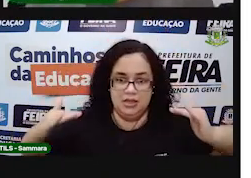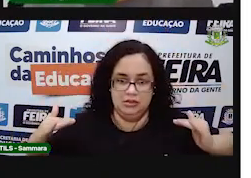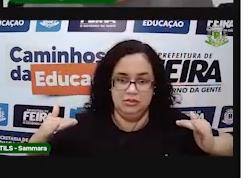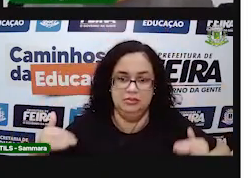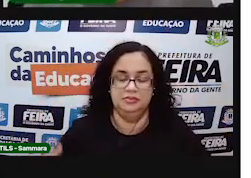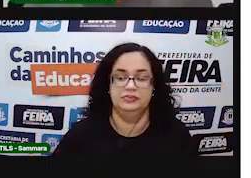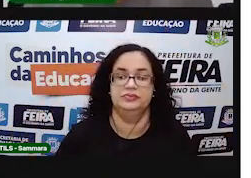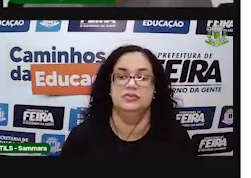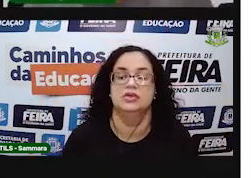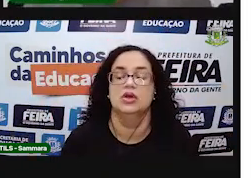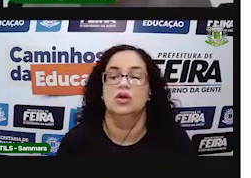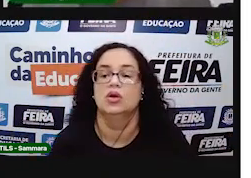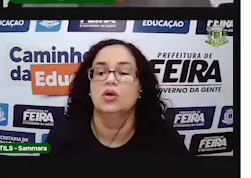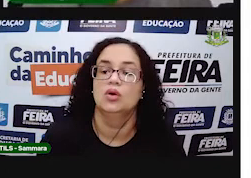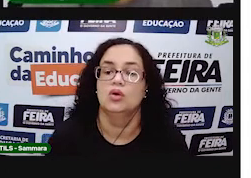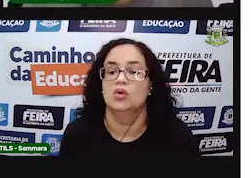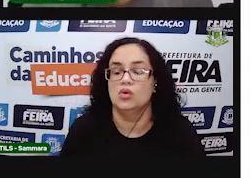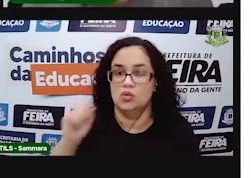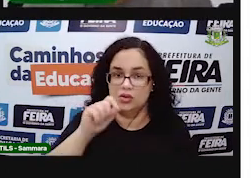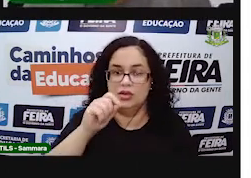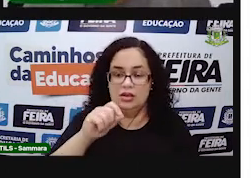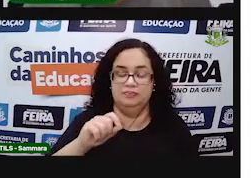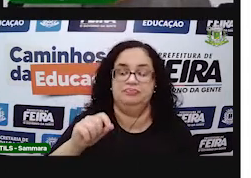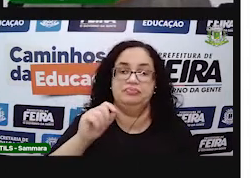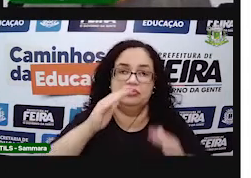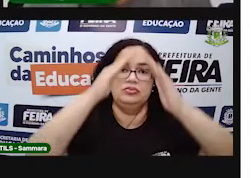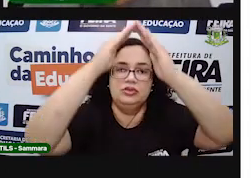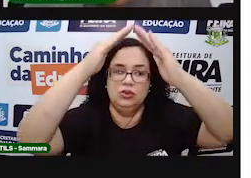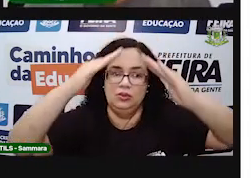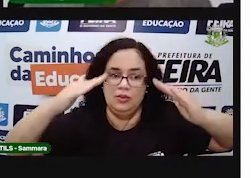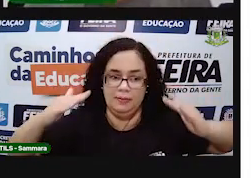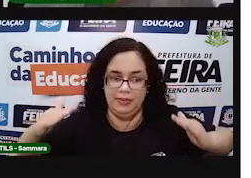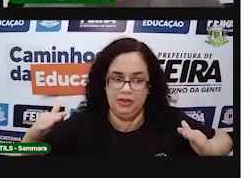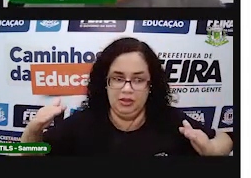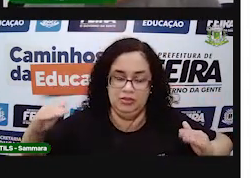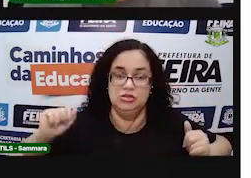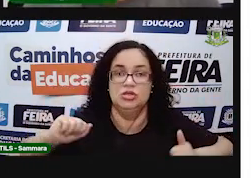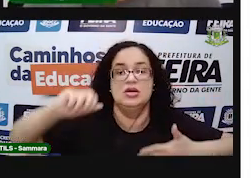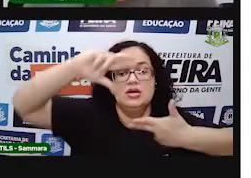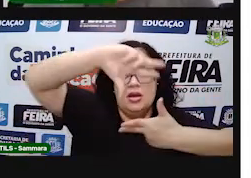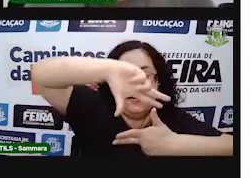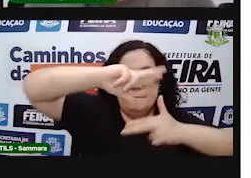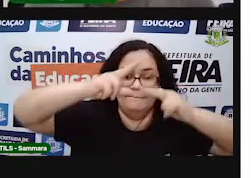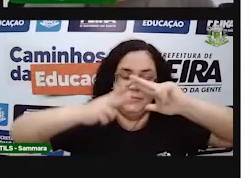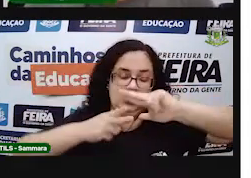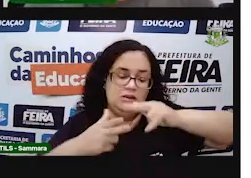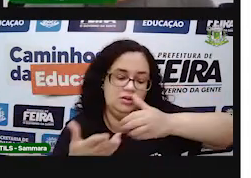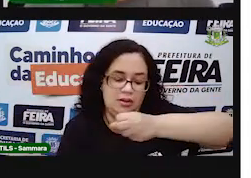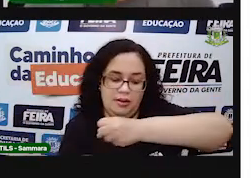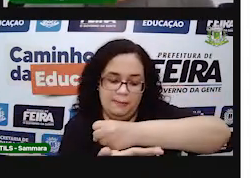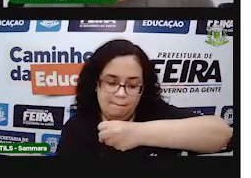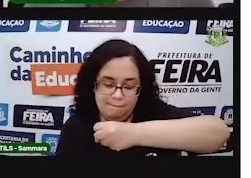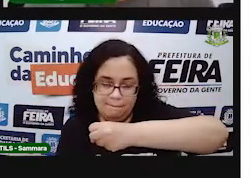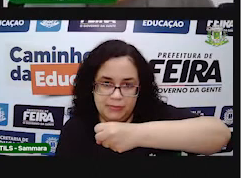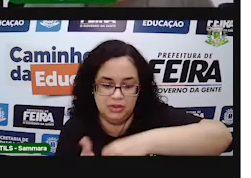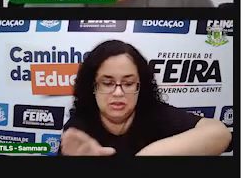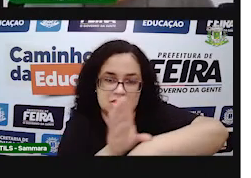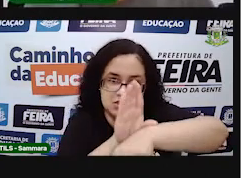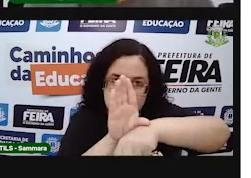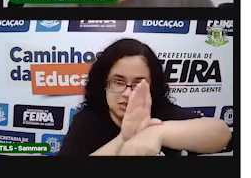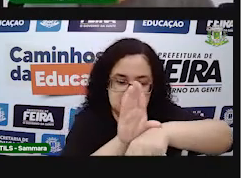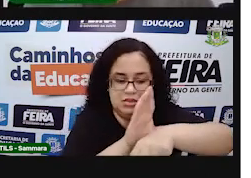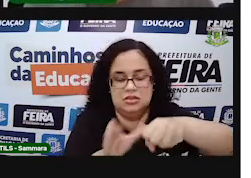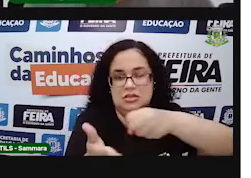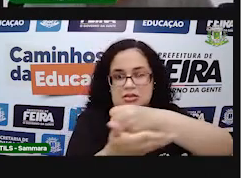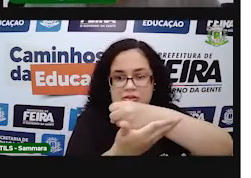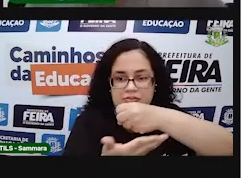nesse caso, o que é uma pirâmide? É um poliedro, tá bom? Que tem uma base nessa pirâmide, essa partezinha